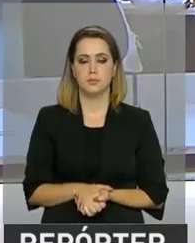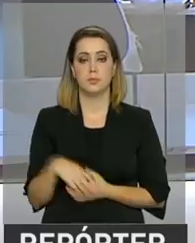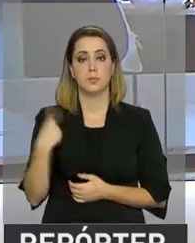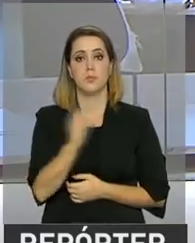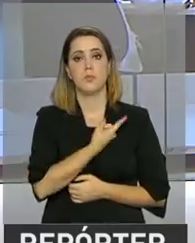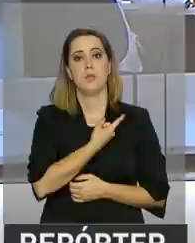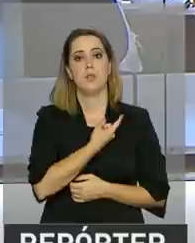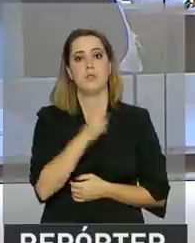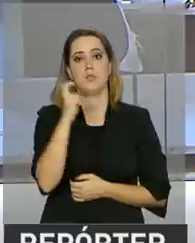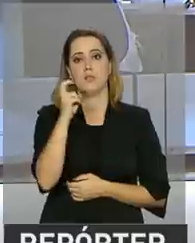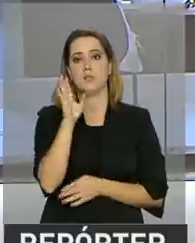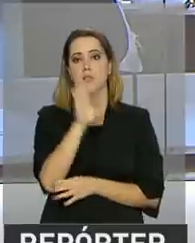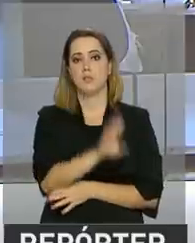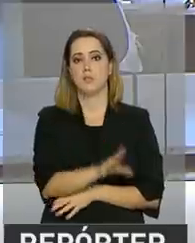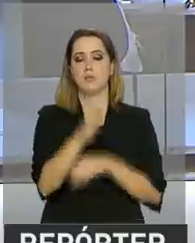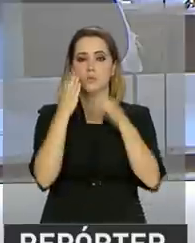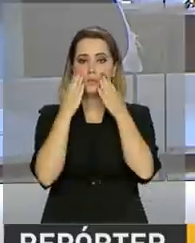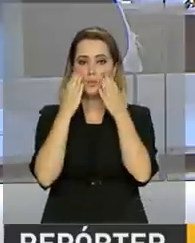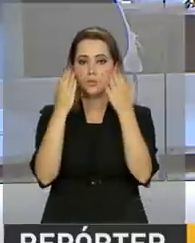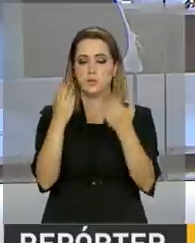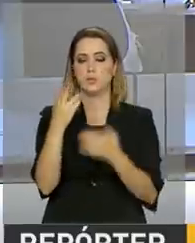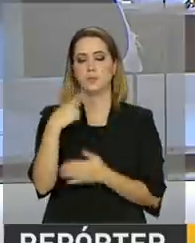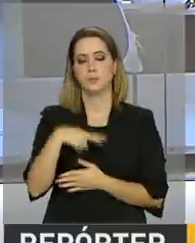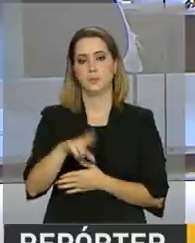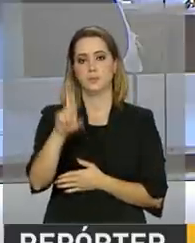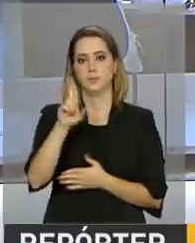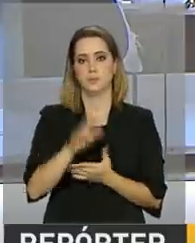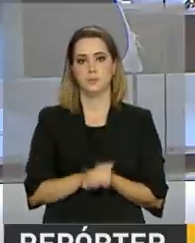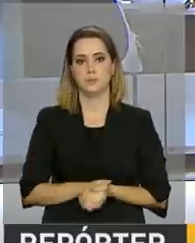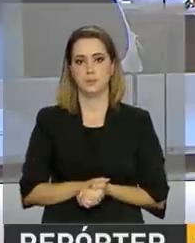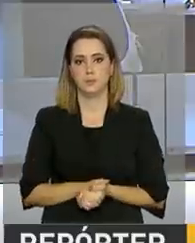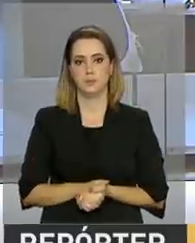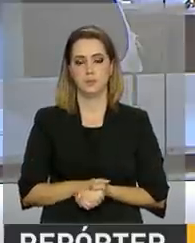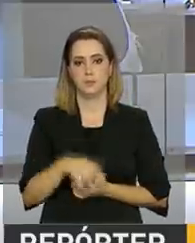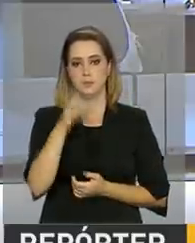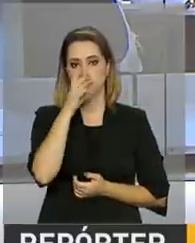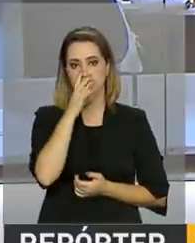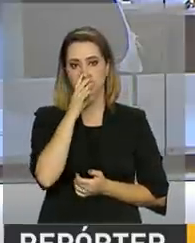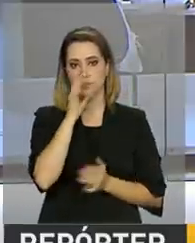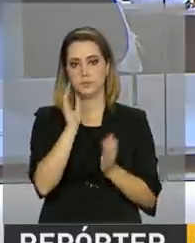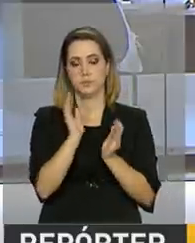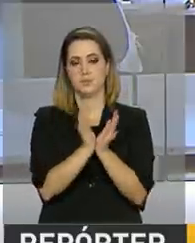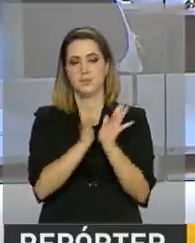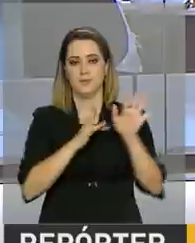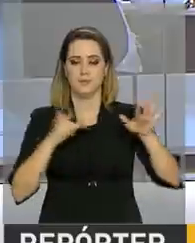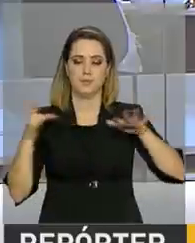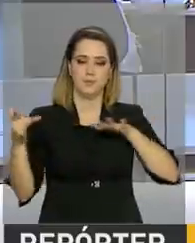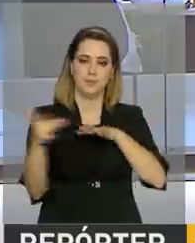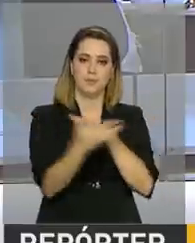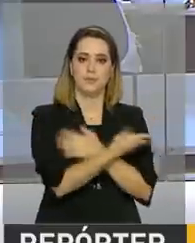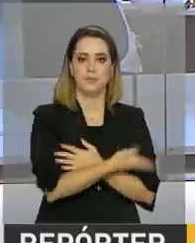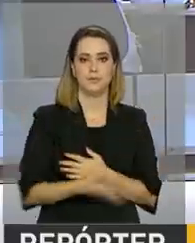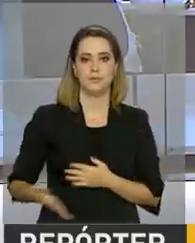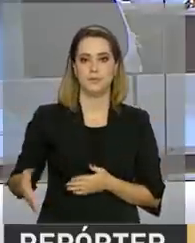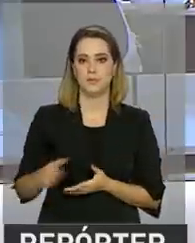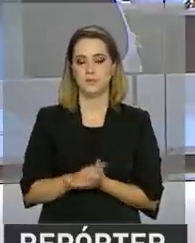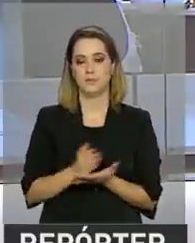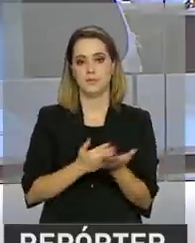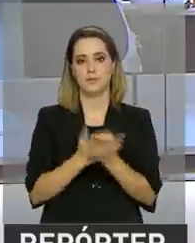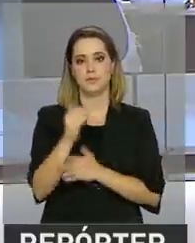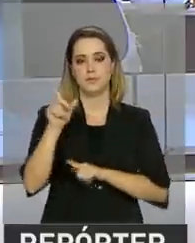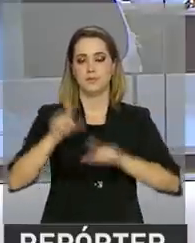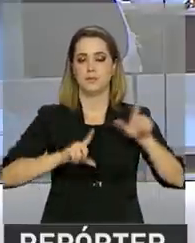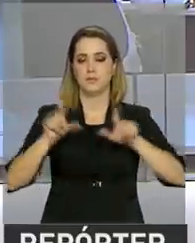Nós voltamos às 5 da tarde na próxima edição do Repórter NBR. Acompanhe as novidades também pelas nossas redes sociais. E